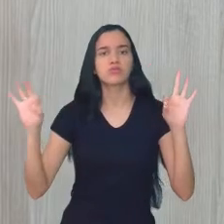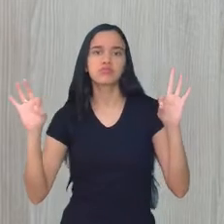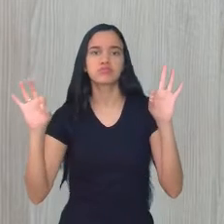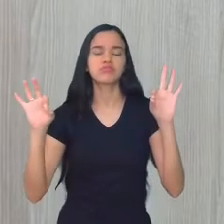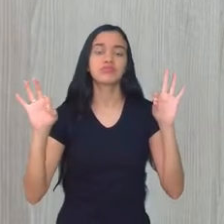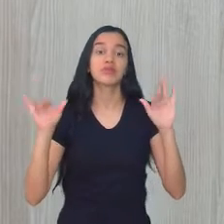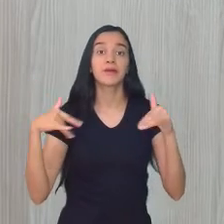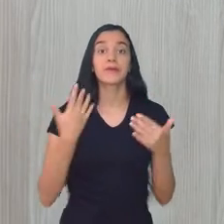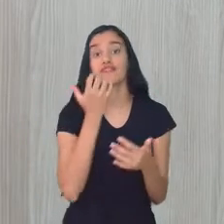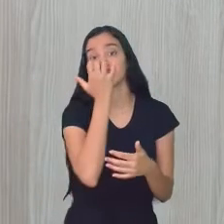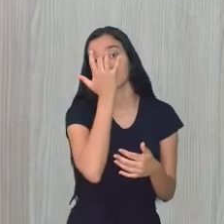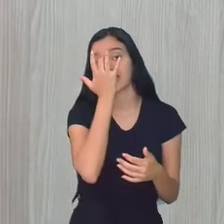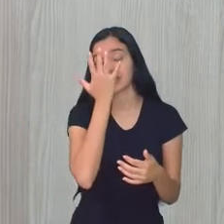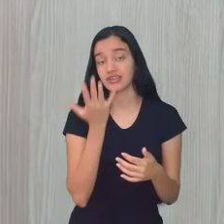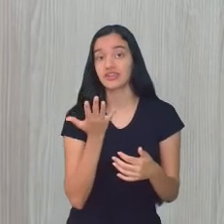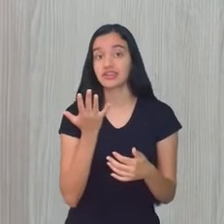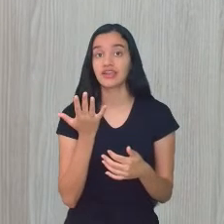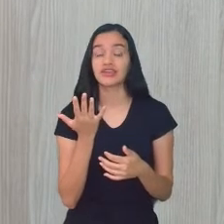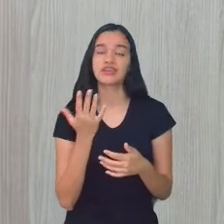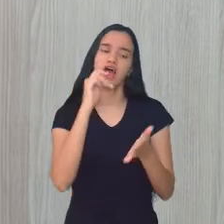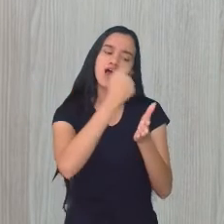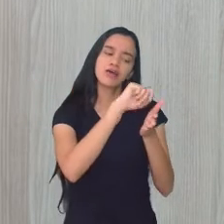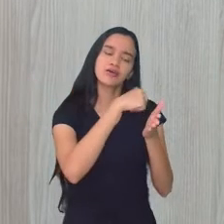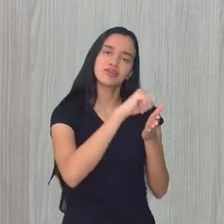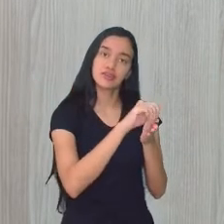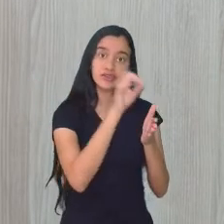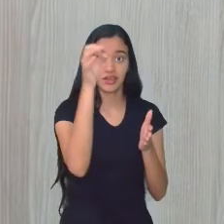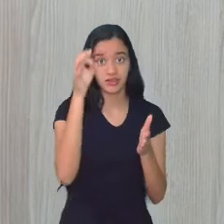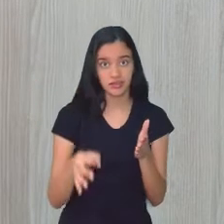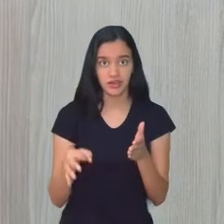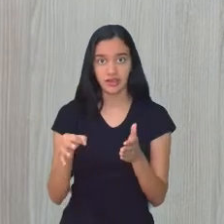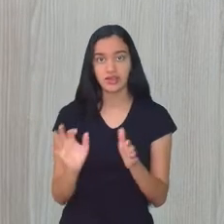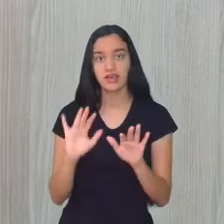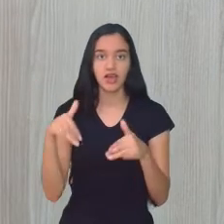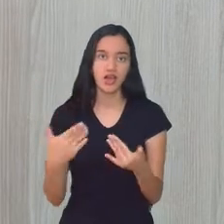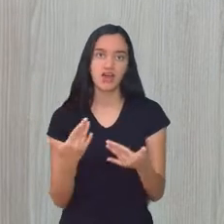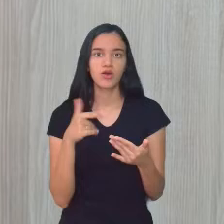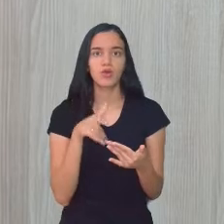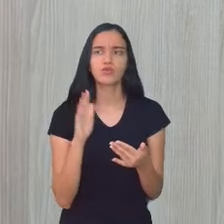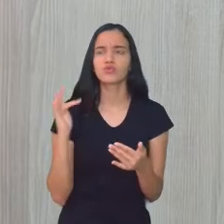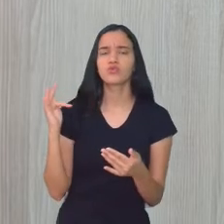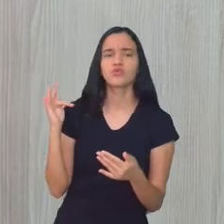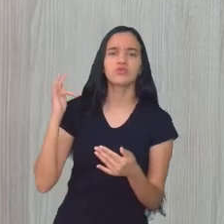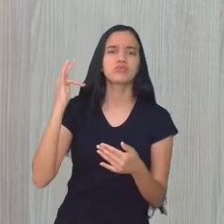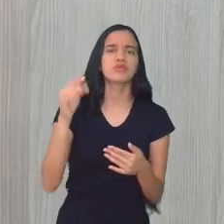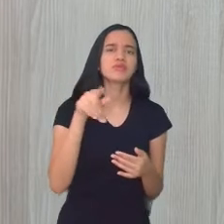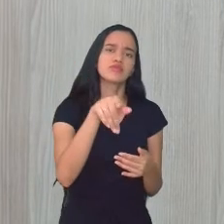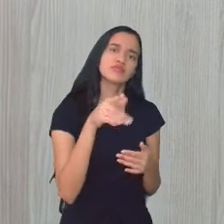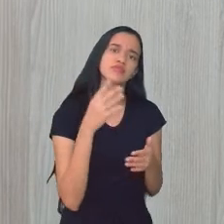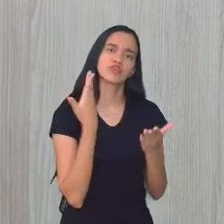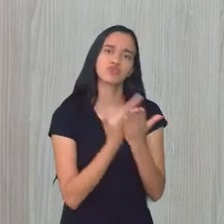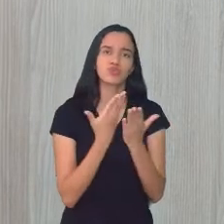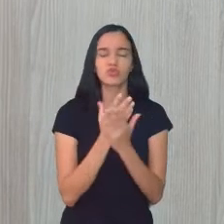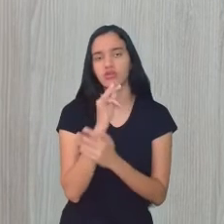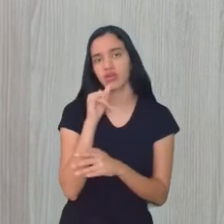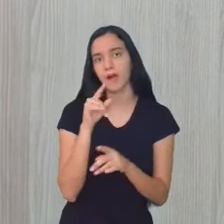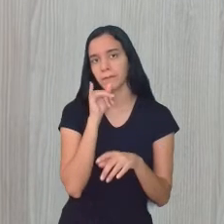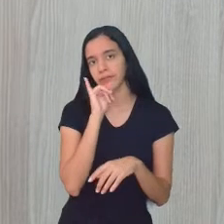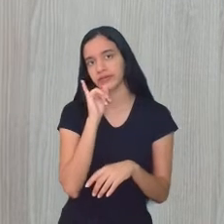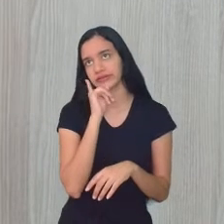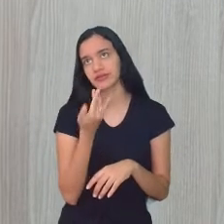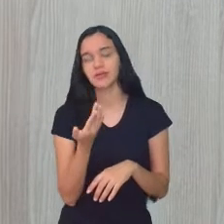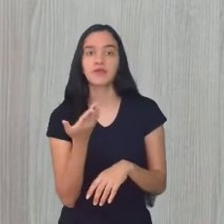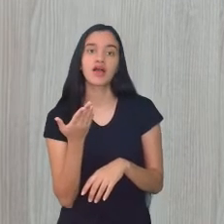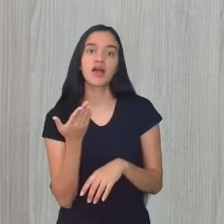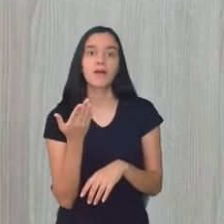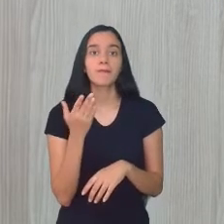aí? Para facilitar a escrita, certo? Quando for futuramente, você vai estudar também, por exemplo,